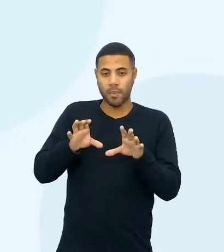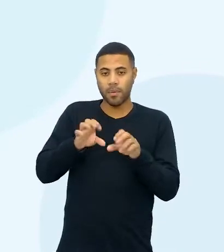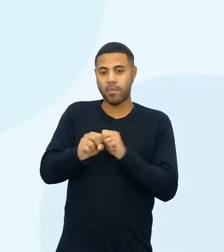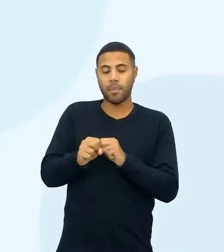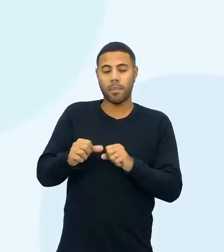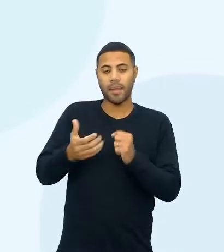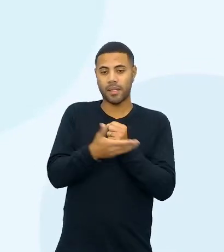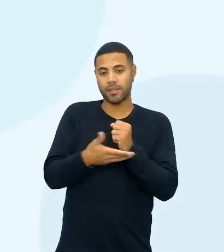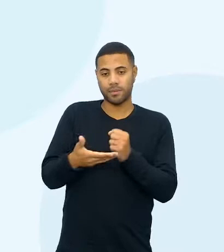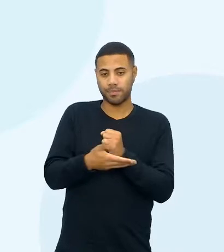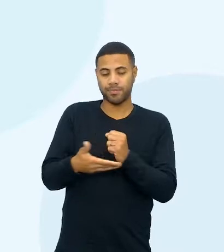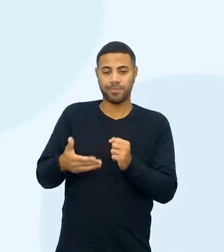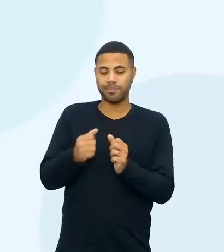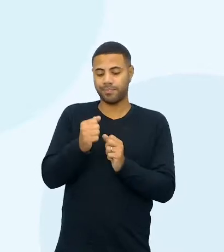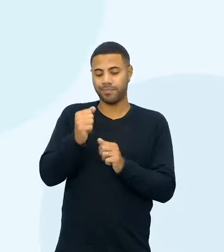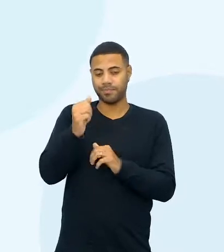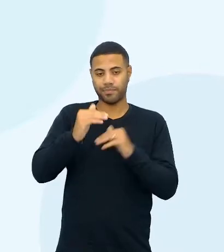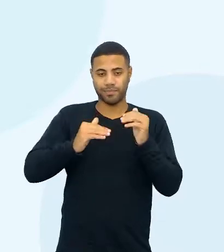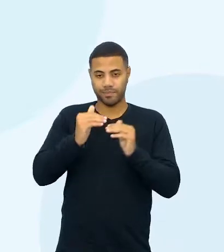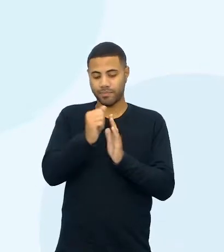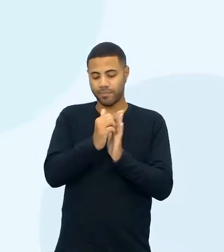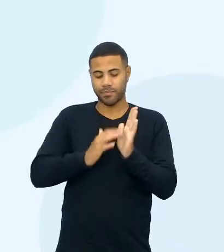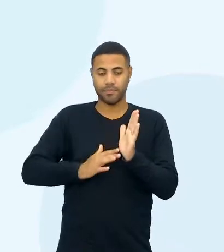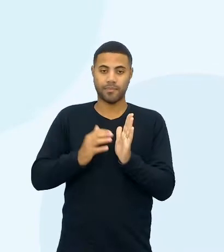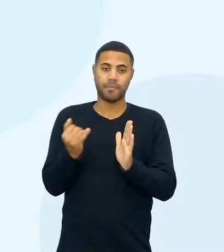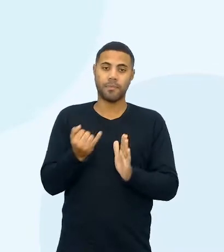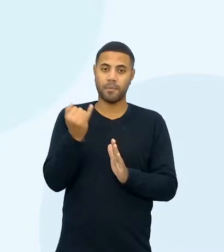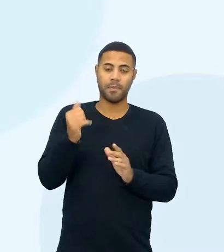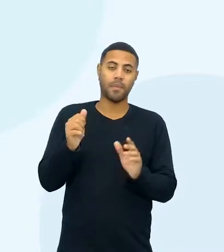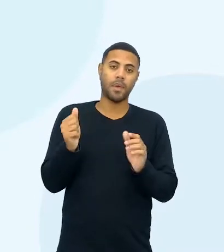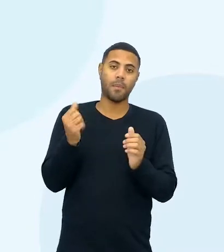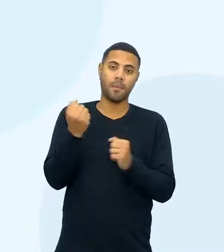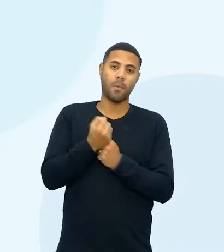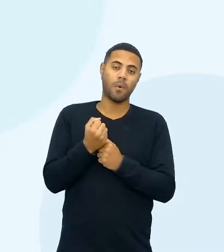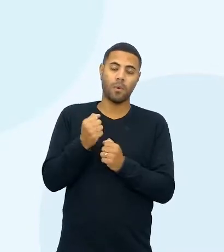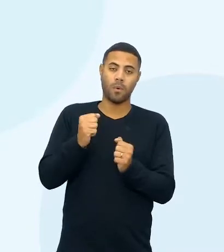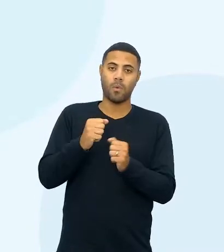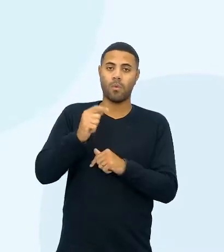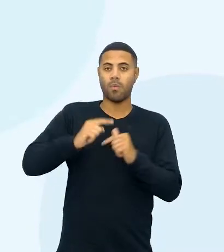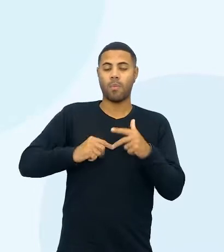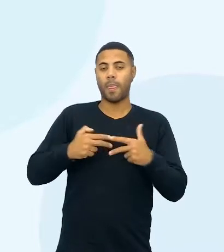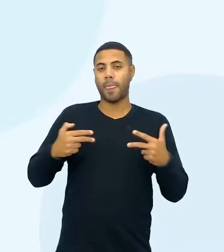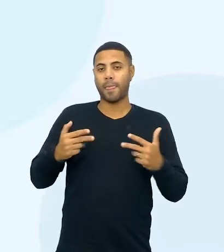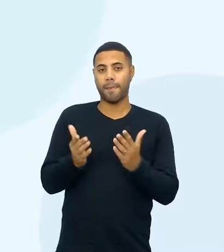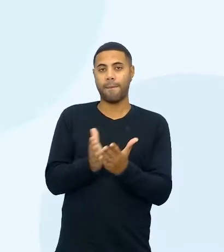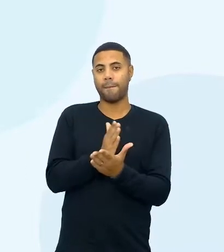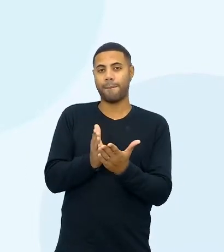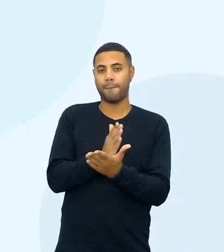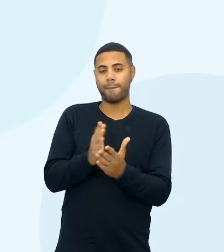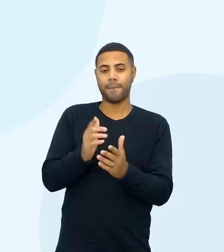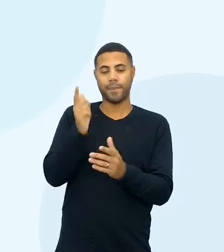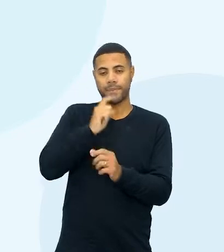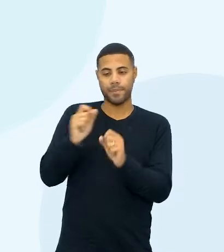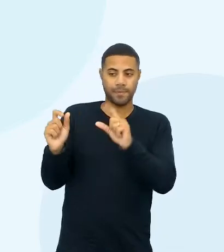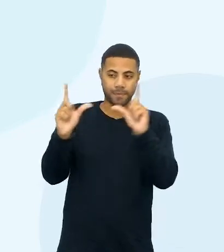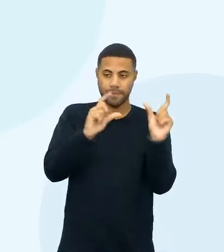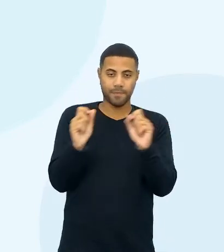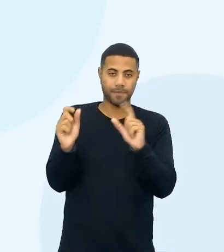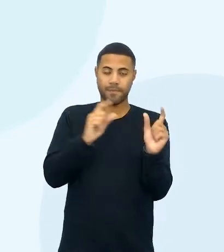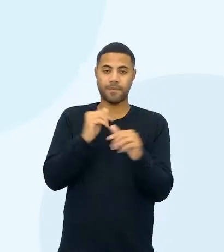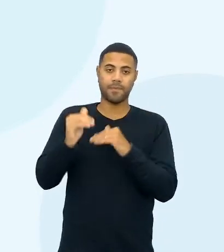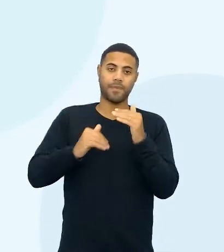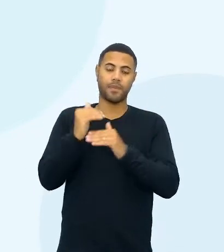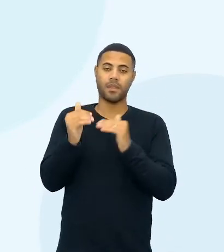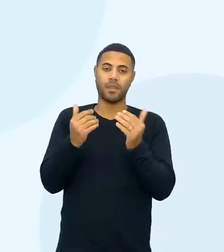importantes que constam também no nosso mapa, no nosso material de apoio e que dão base aí para o desenvolvimento de nossas aulas. O